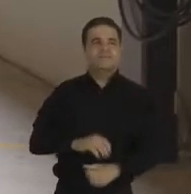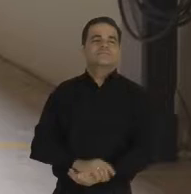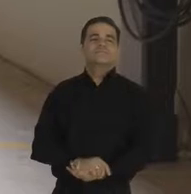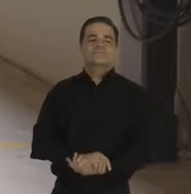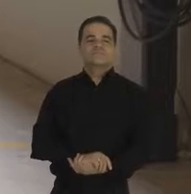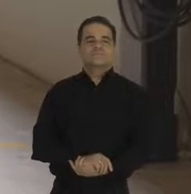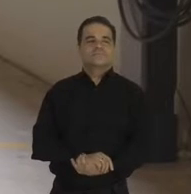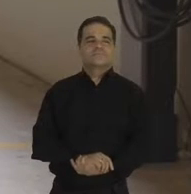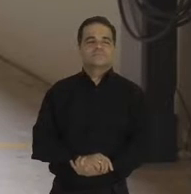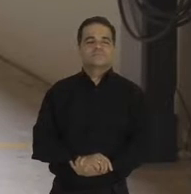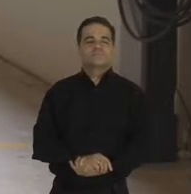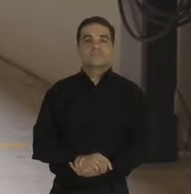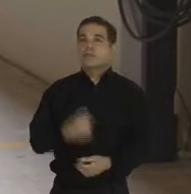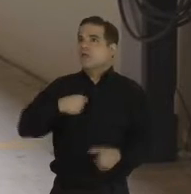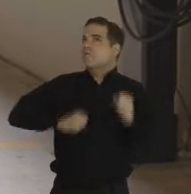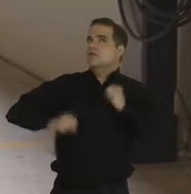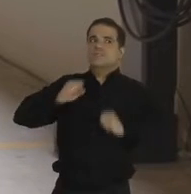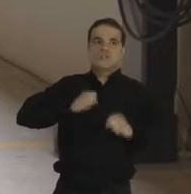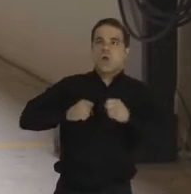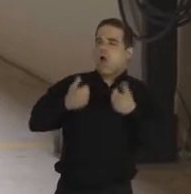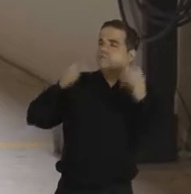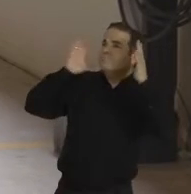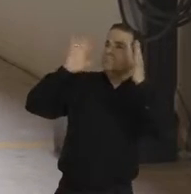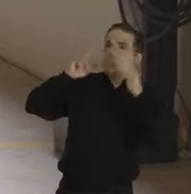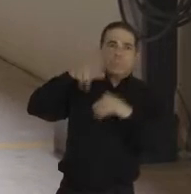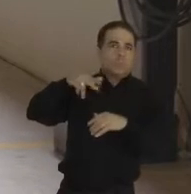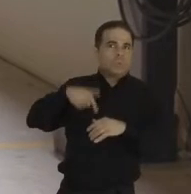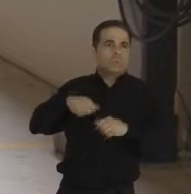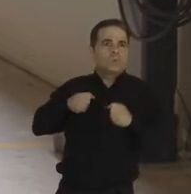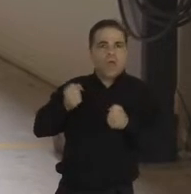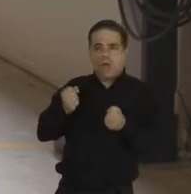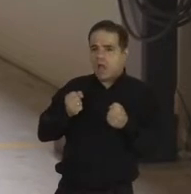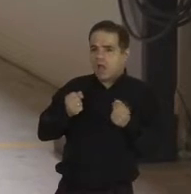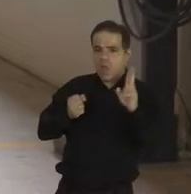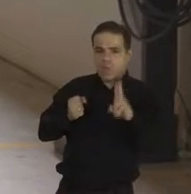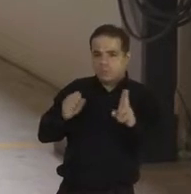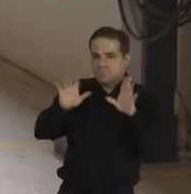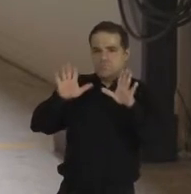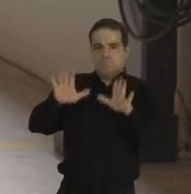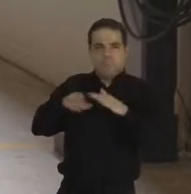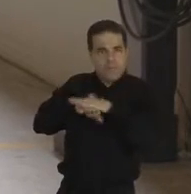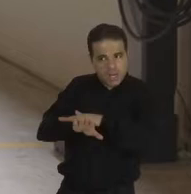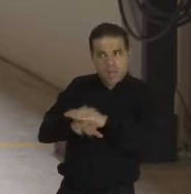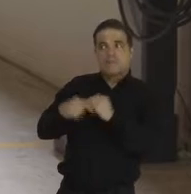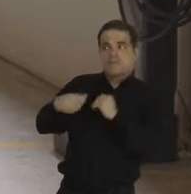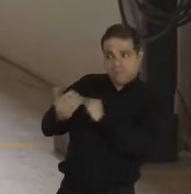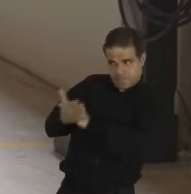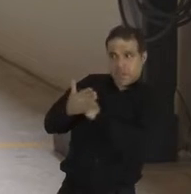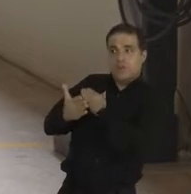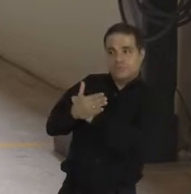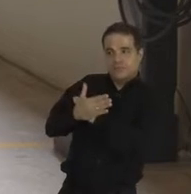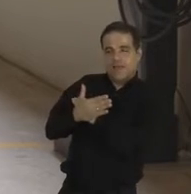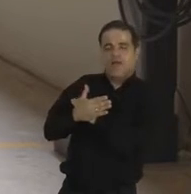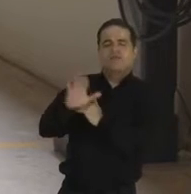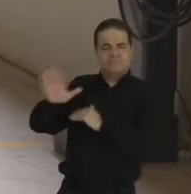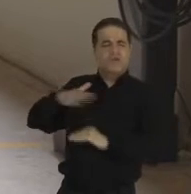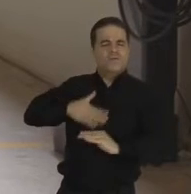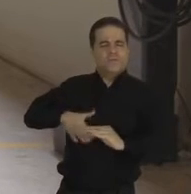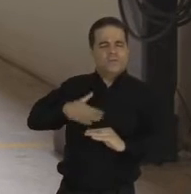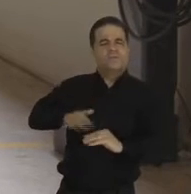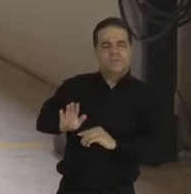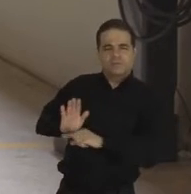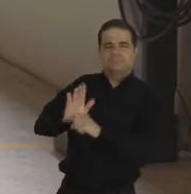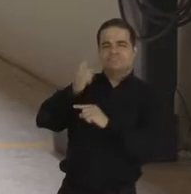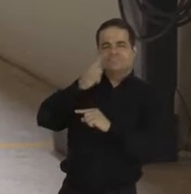eu só tô bem ansiosa porque assim eu nunca já tirei o utilitário antes de você vai precisar me ajudar Fica